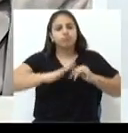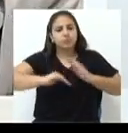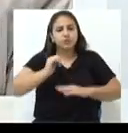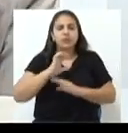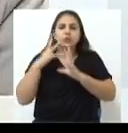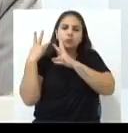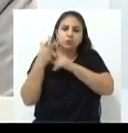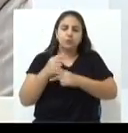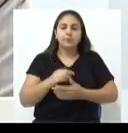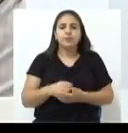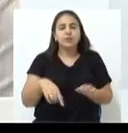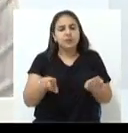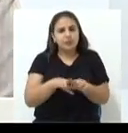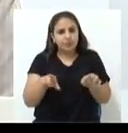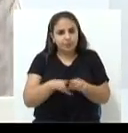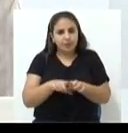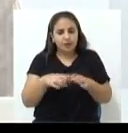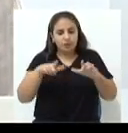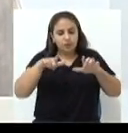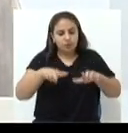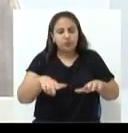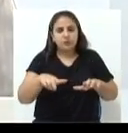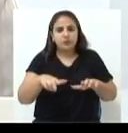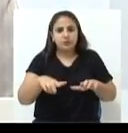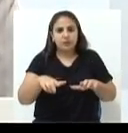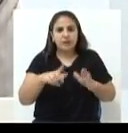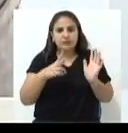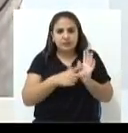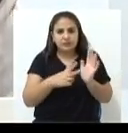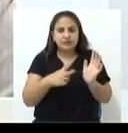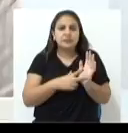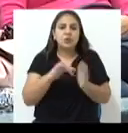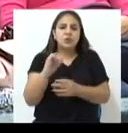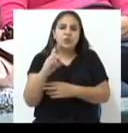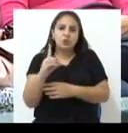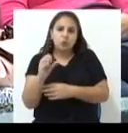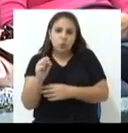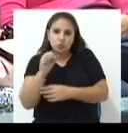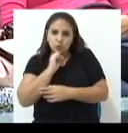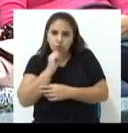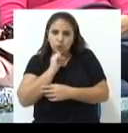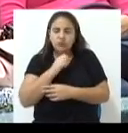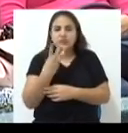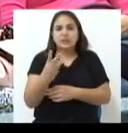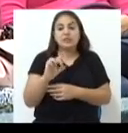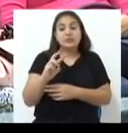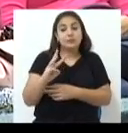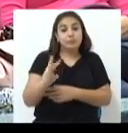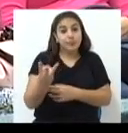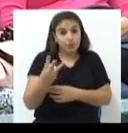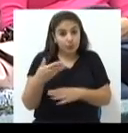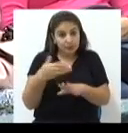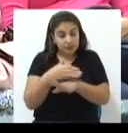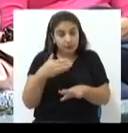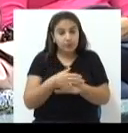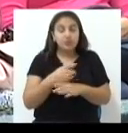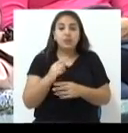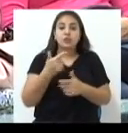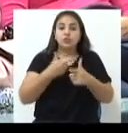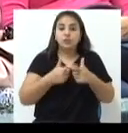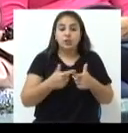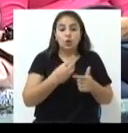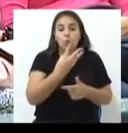o Departamento de Atenção ao Idoso, já são 3.000 integrantes, divididos em 49 grupos,